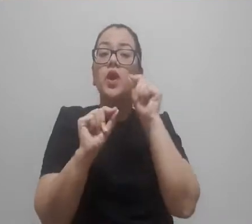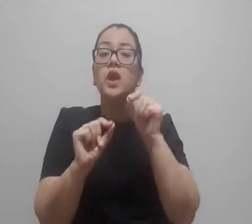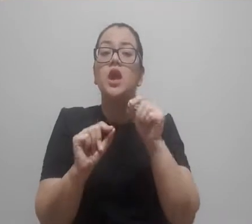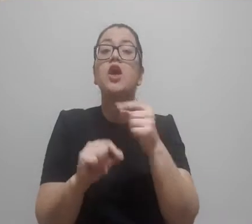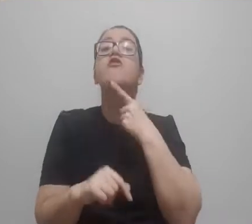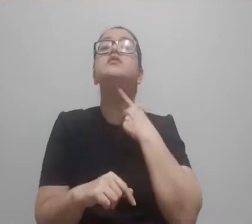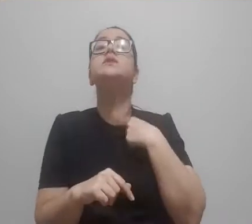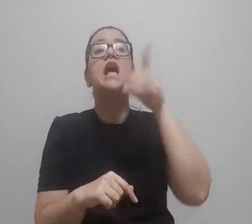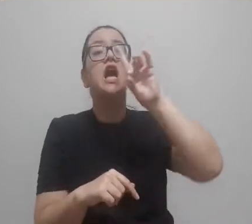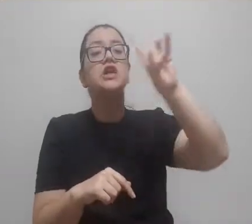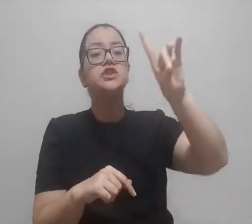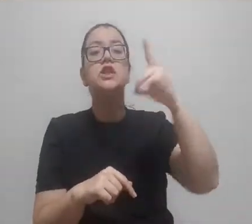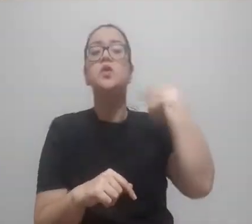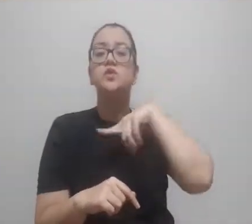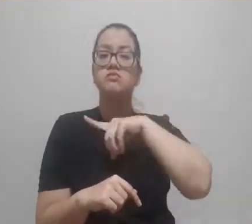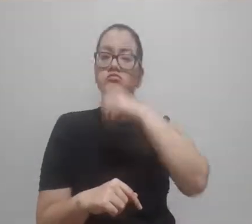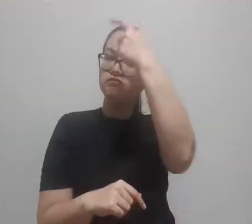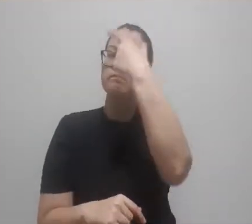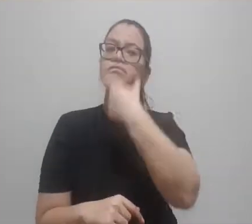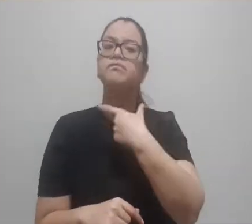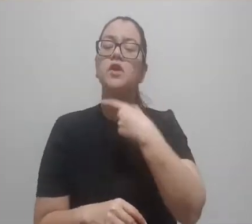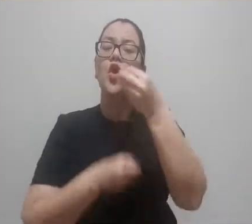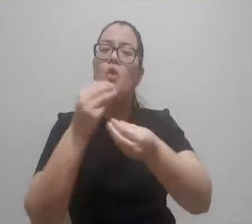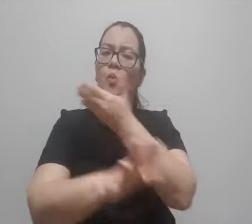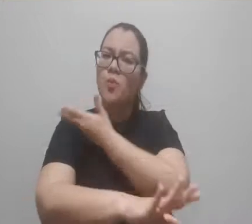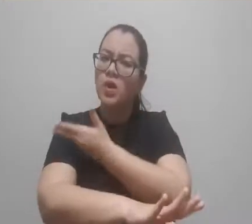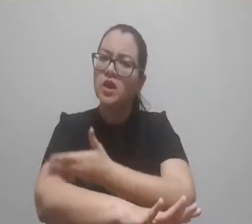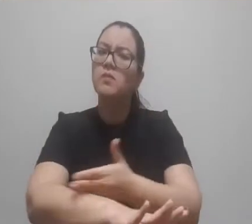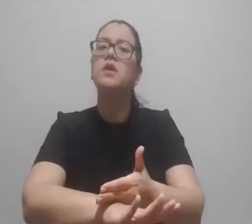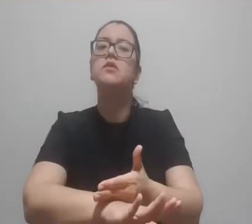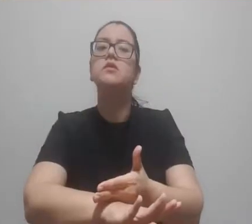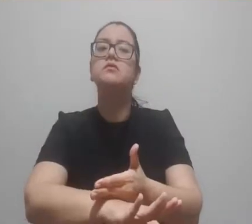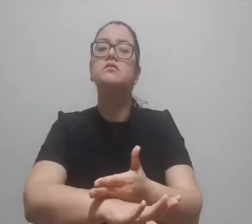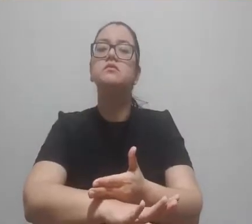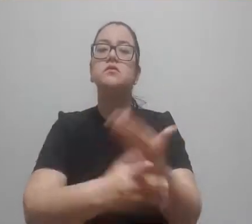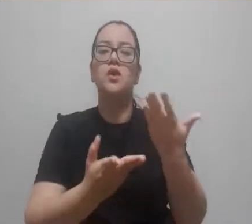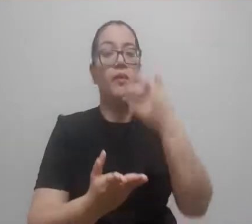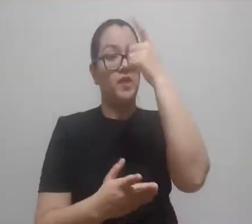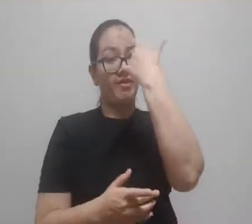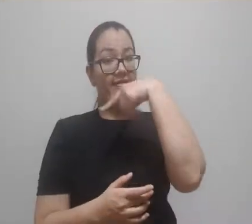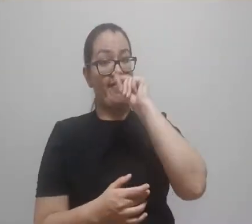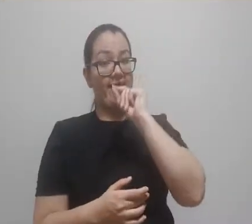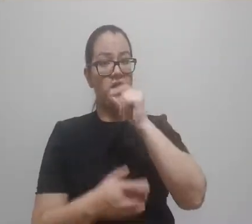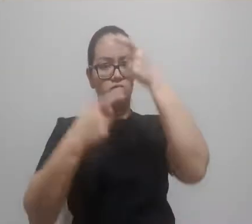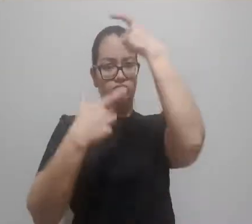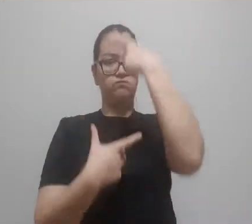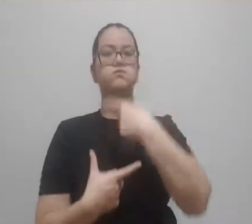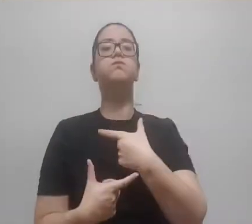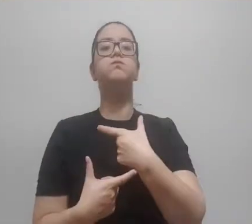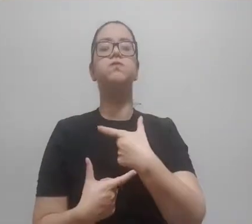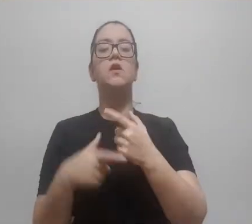nos comportar. A partir do que eu sou, de quem eu sou, eu vou evidenciar